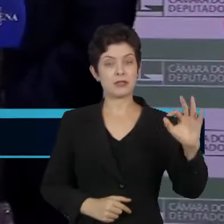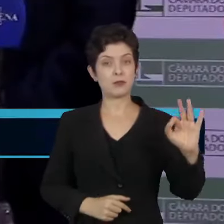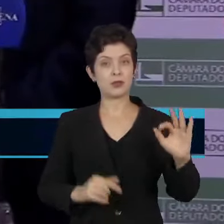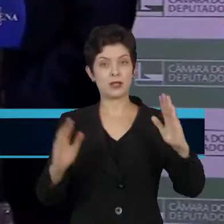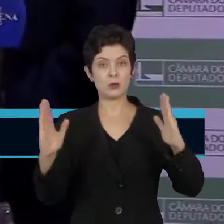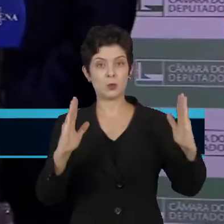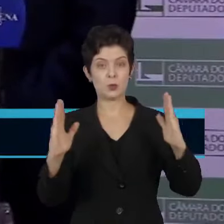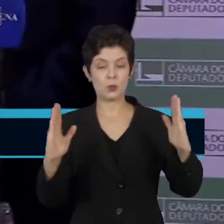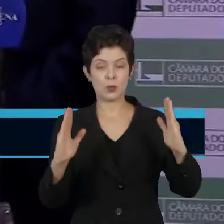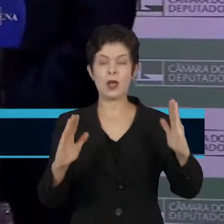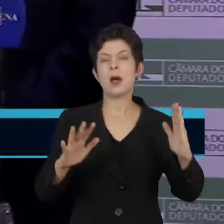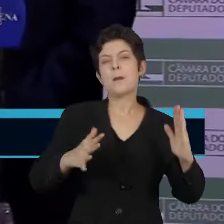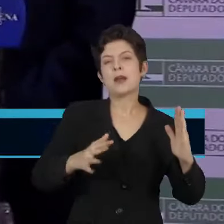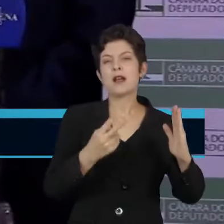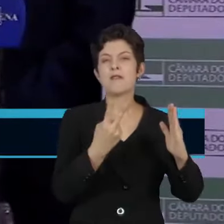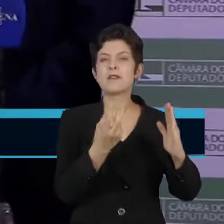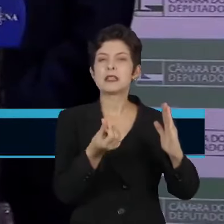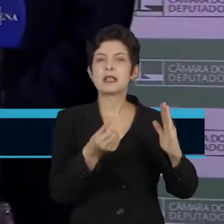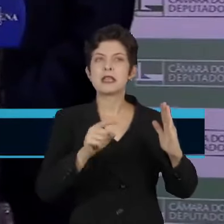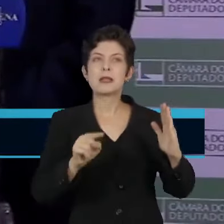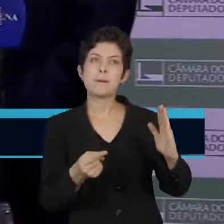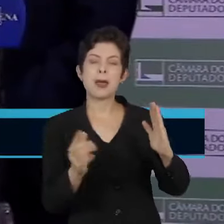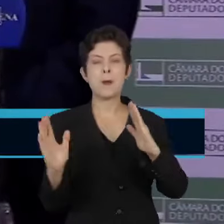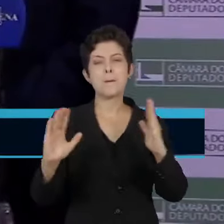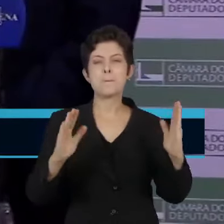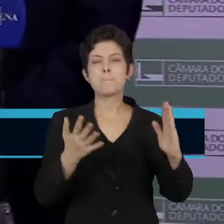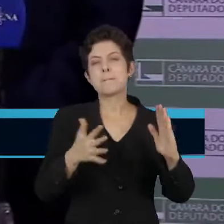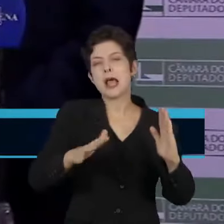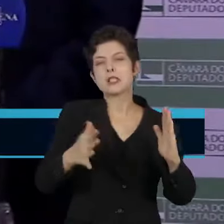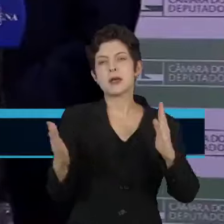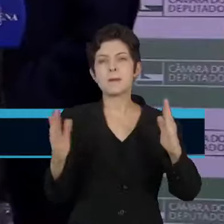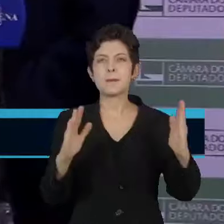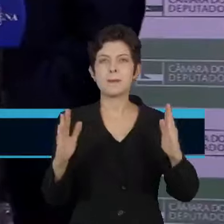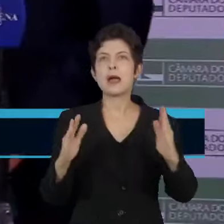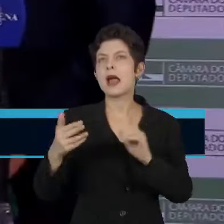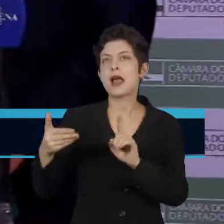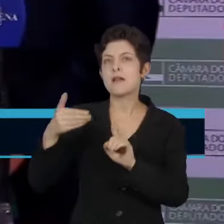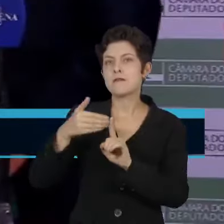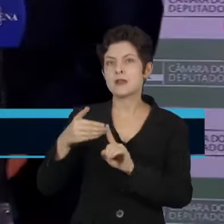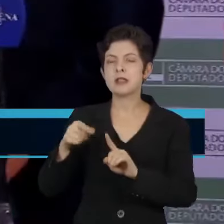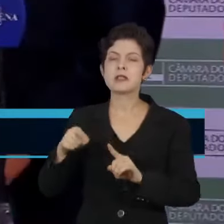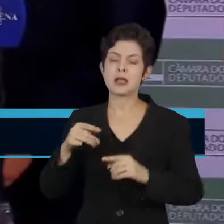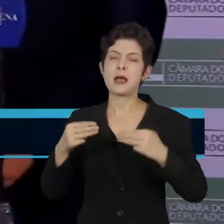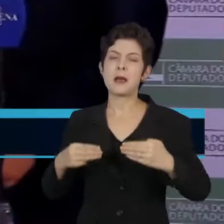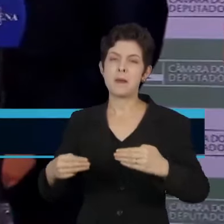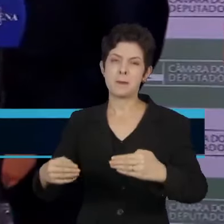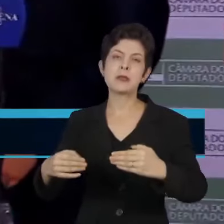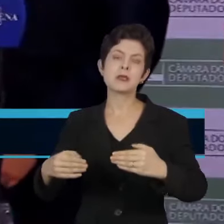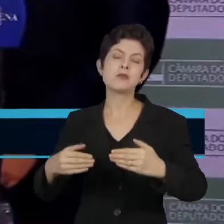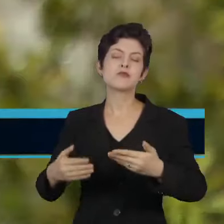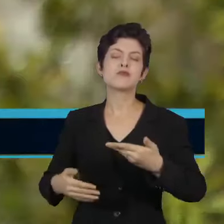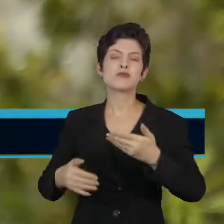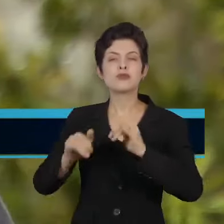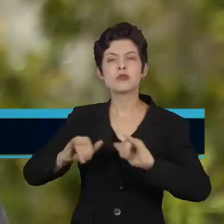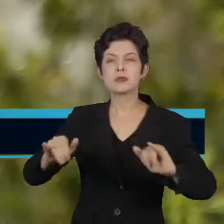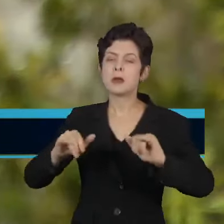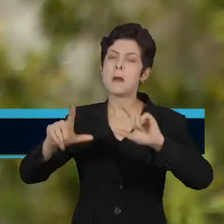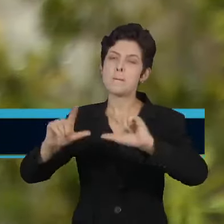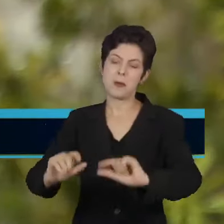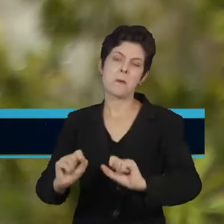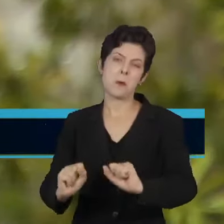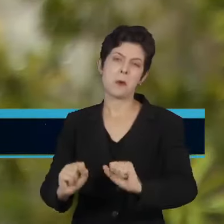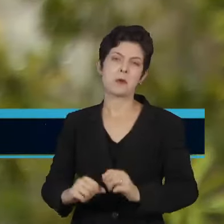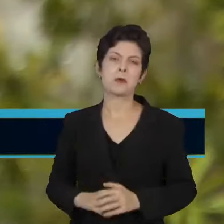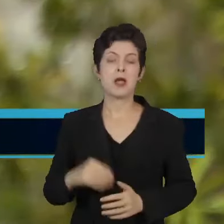27,3%. Com uma média de 26,5%. Eu diria que a referência é a média e, como disse o ministro, a expectativa é que seja ainda menor. De acordo com